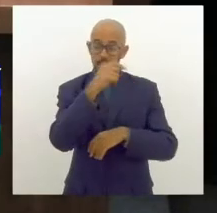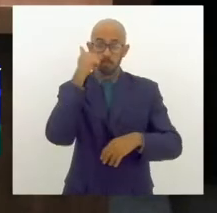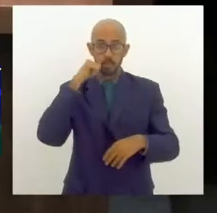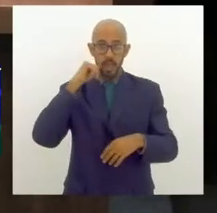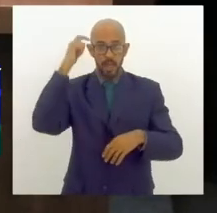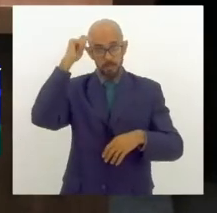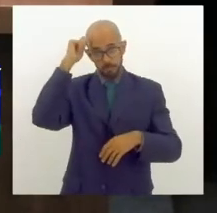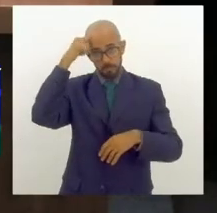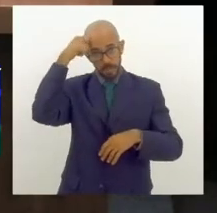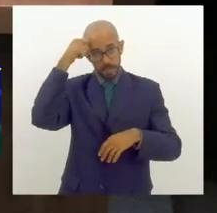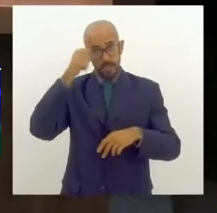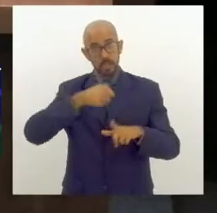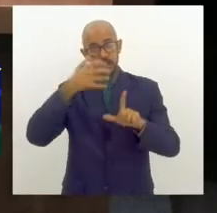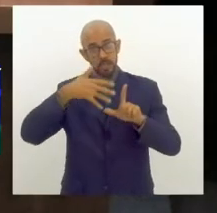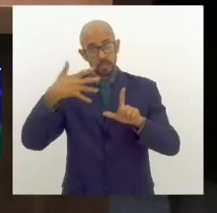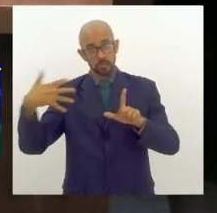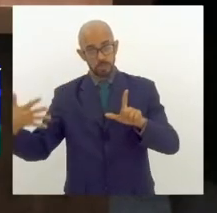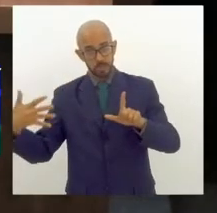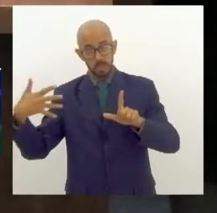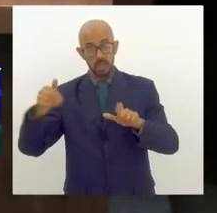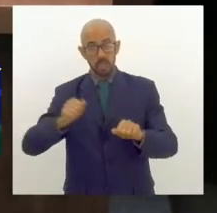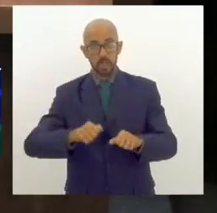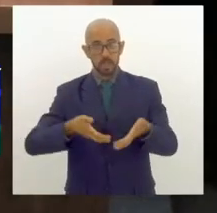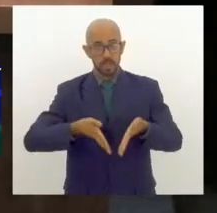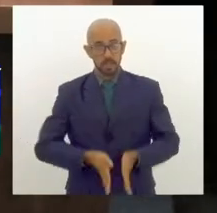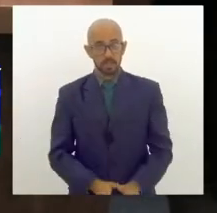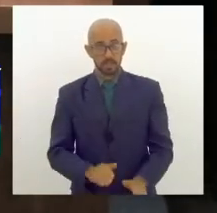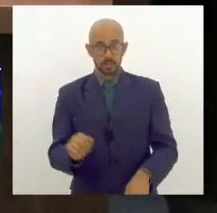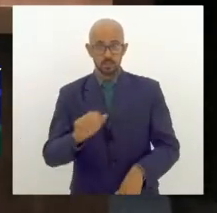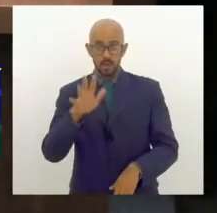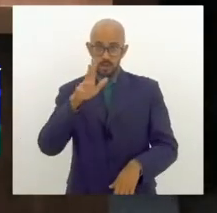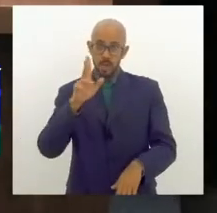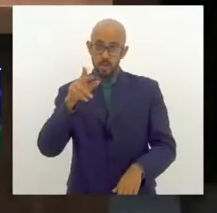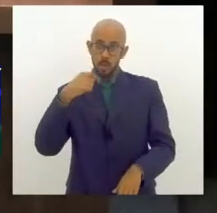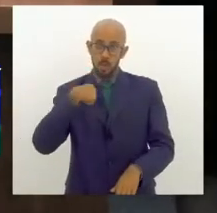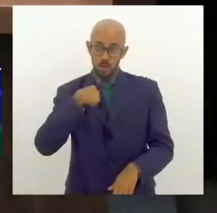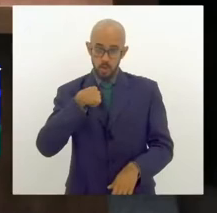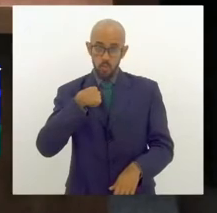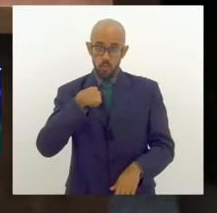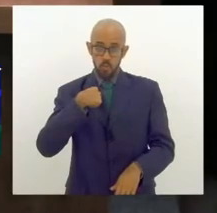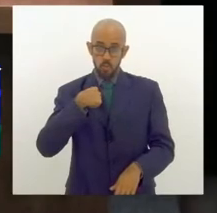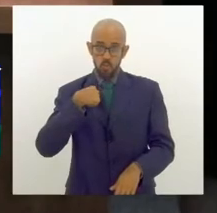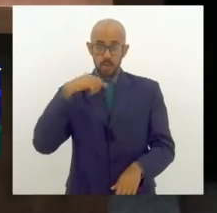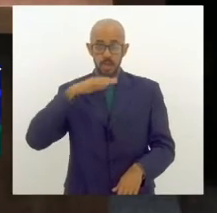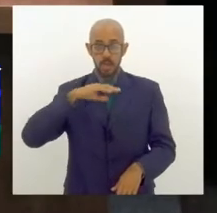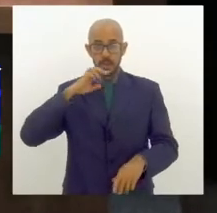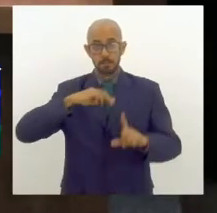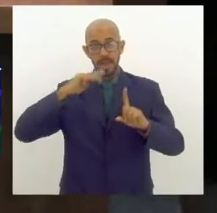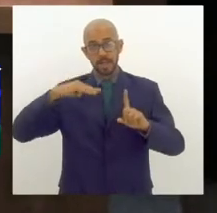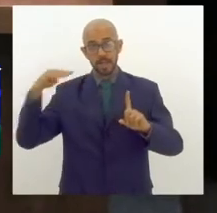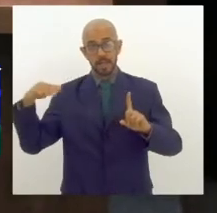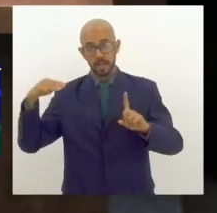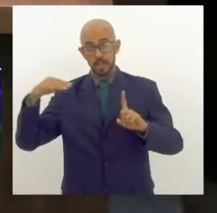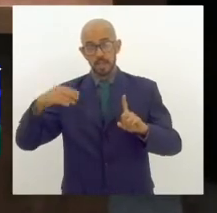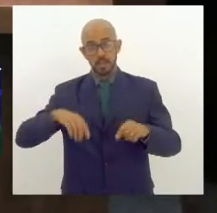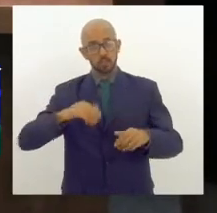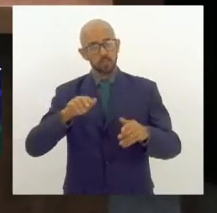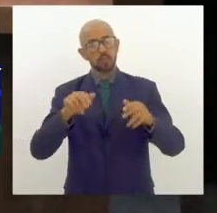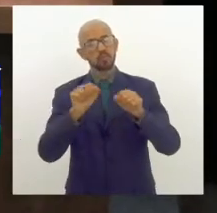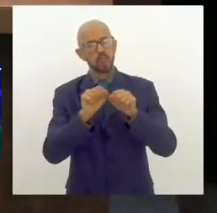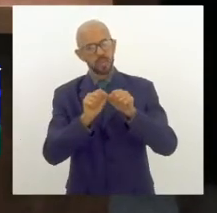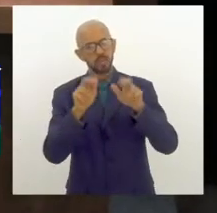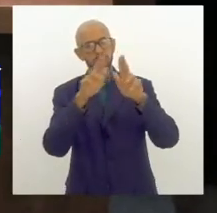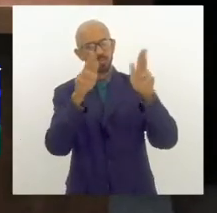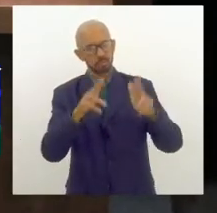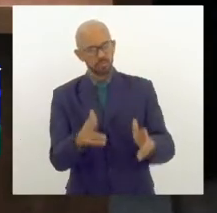preta, LGBT, cria da favela da Maré, como eu, teve uma estátua erguida em seu nome, erguida,